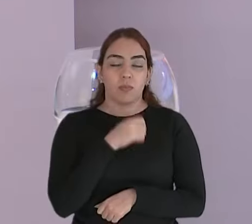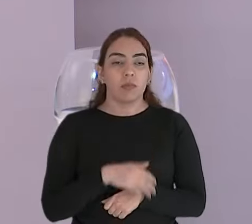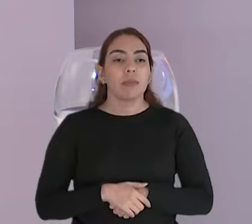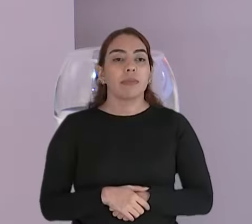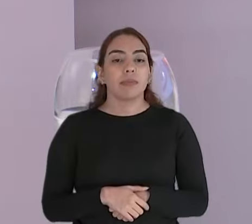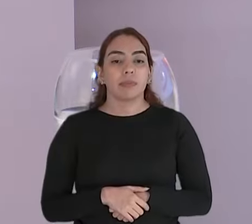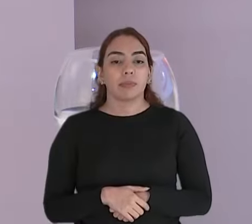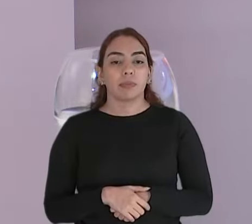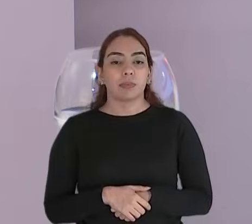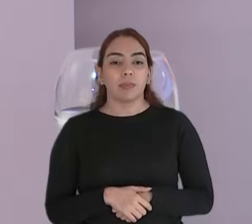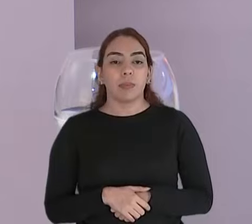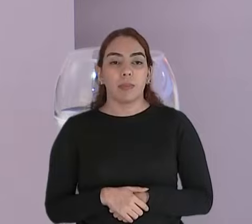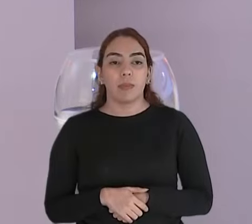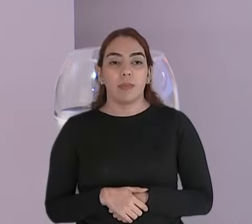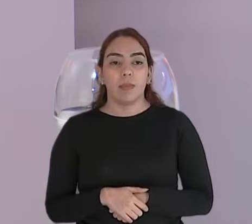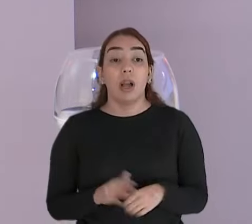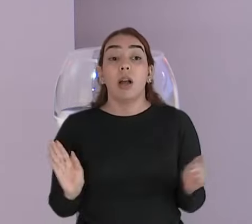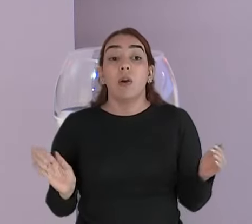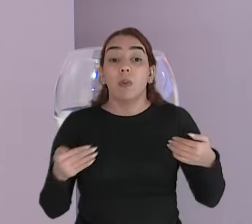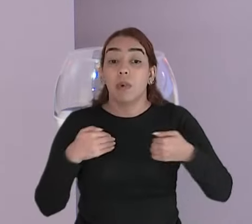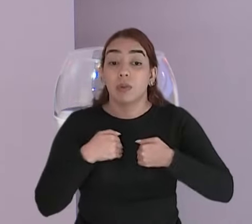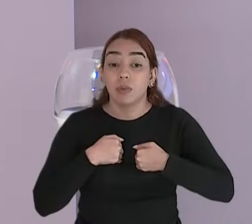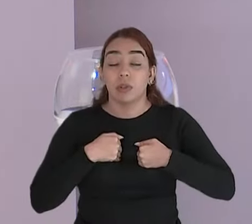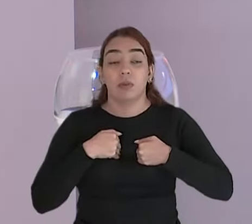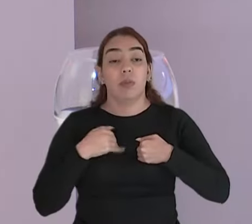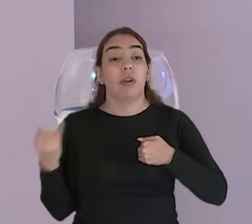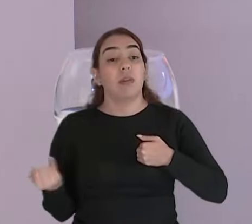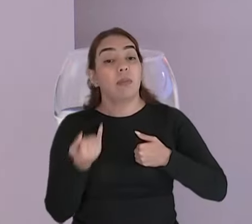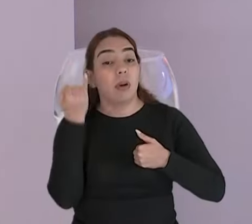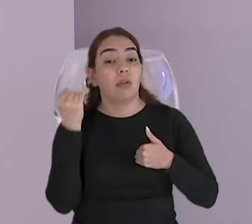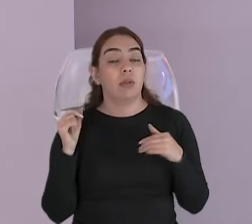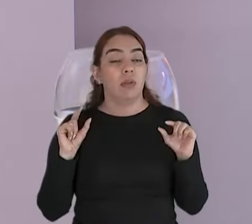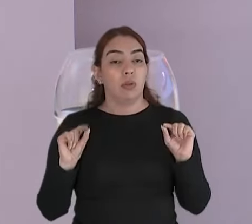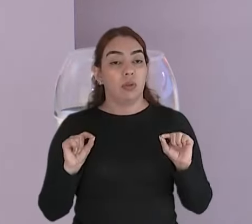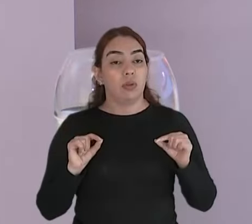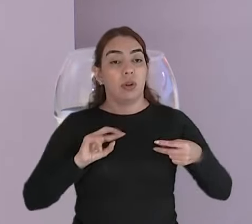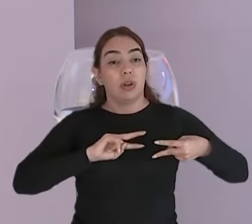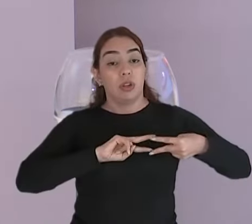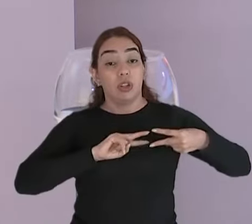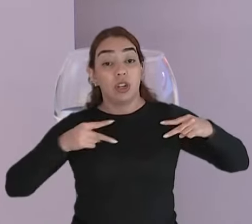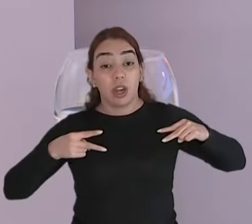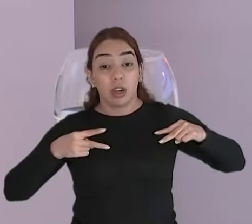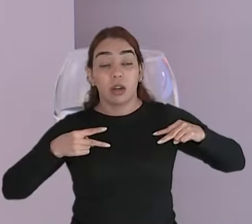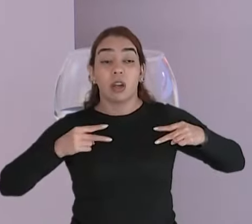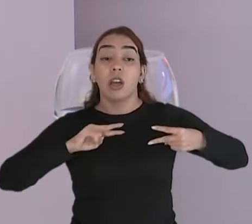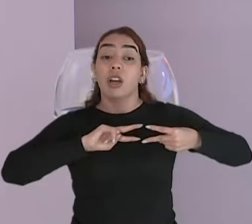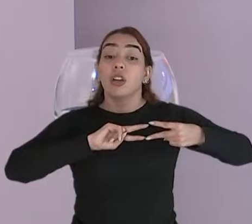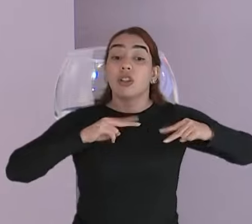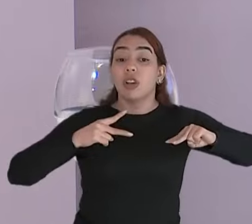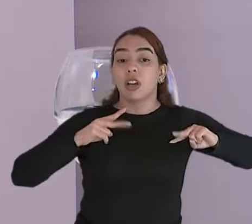uma coisa que é muito importante no autismo, que vai ser a relação desse gene com o ambiente. Então,